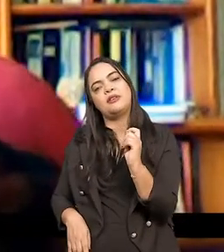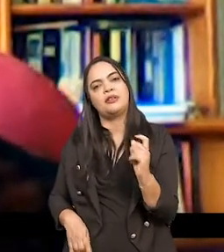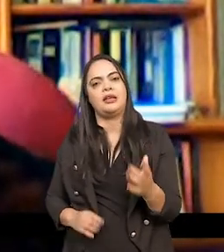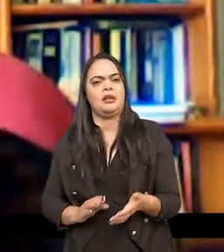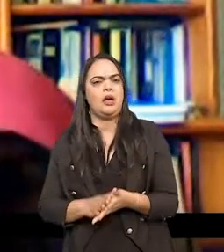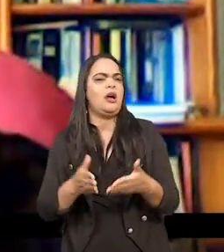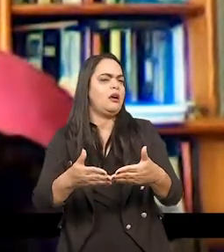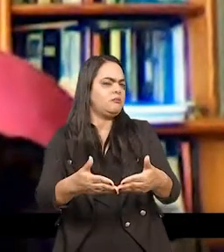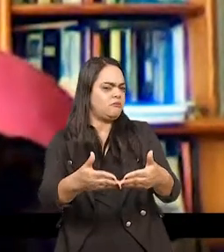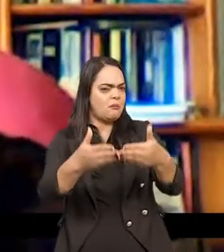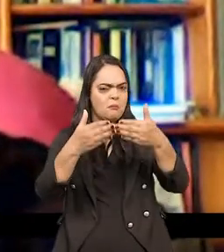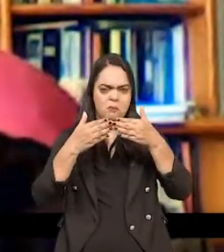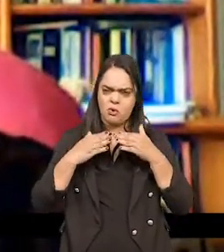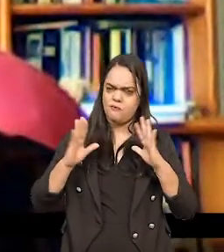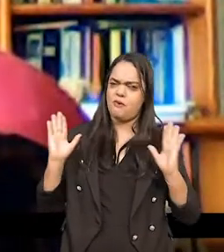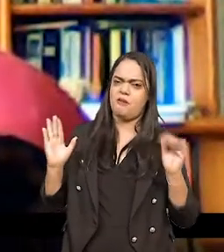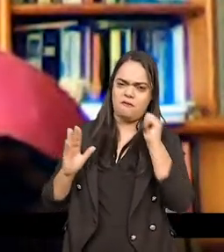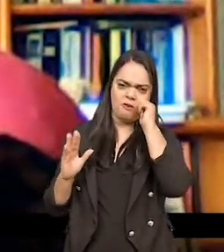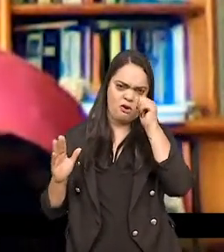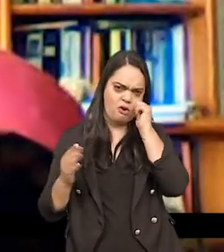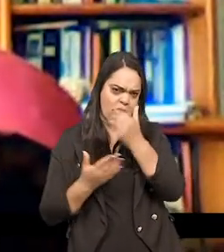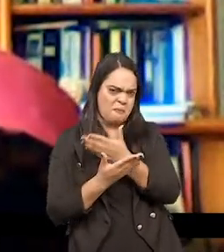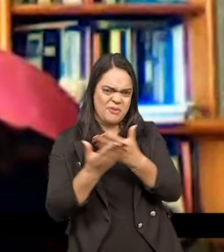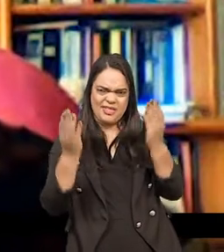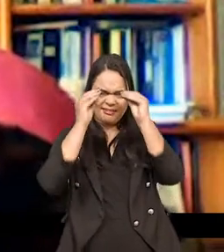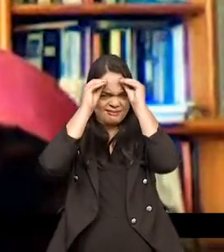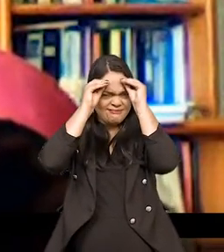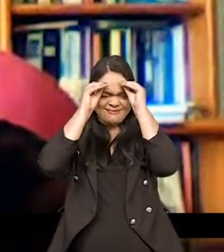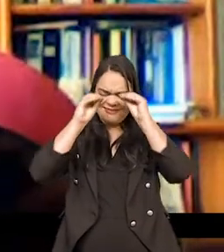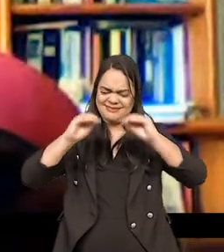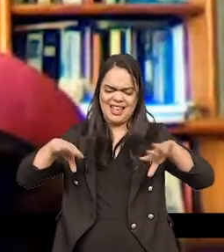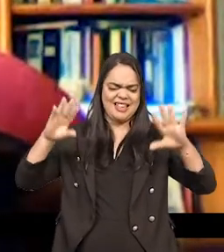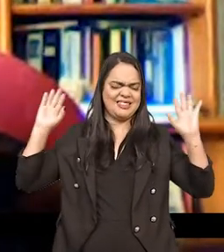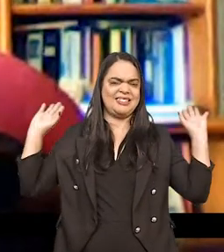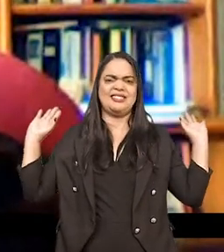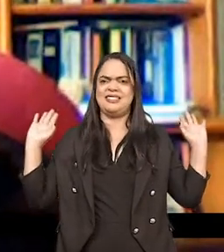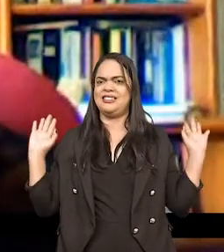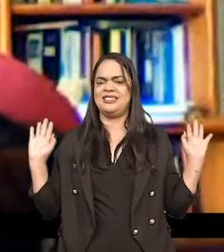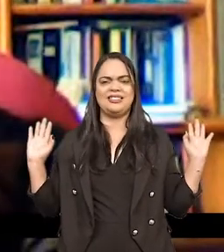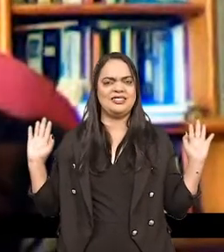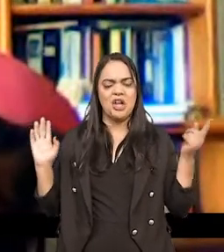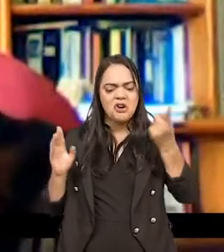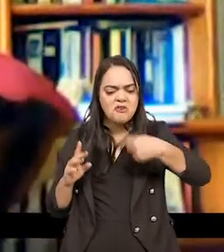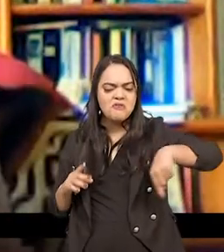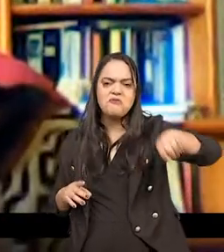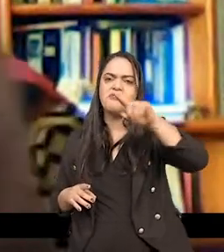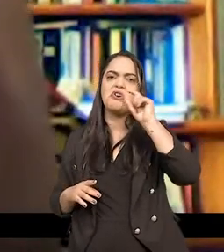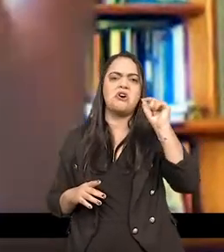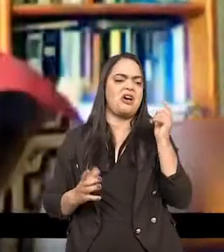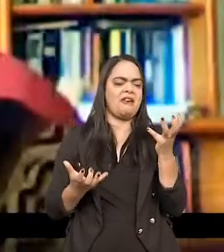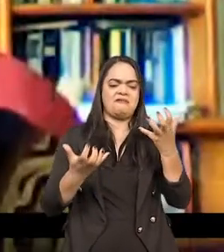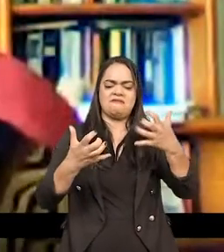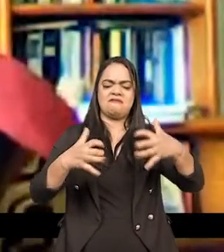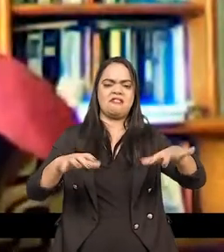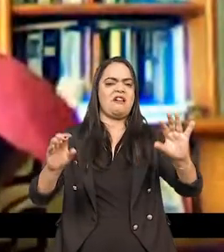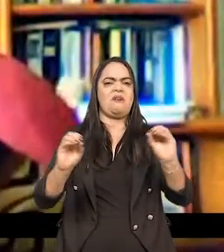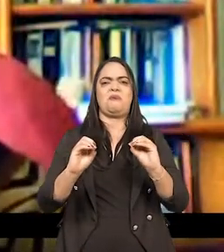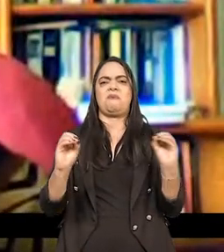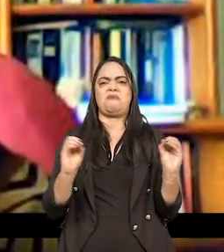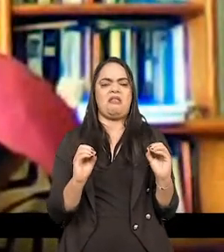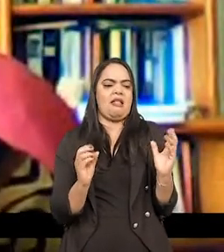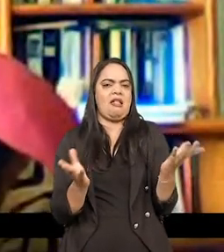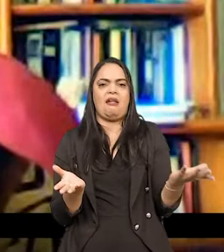por favor, mulheres, desistam dessa perfídia, vocês não vão querer entrar num mundo de